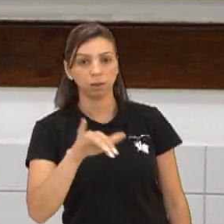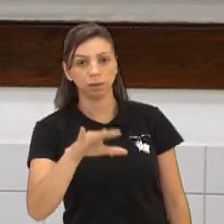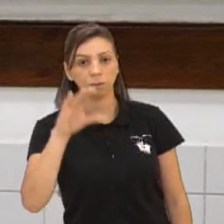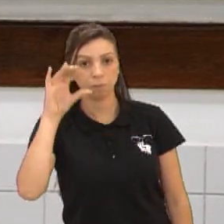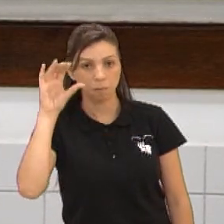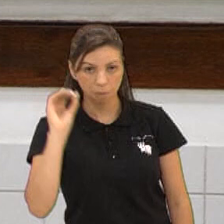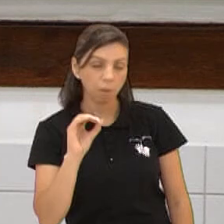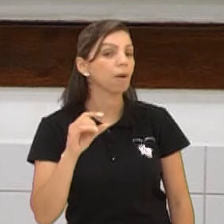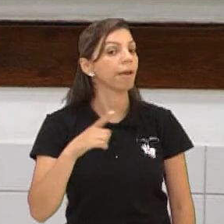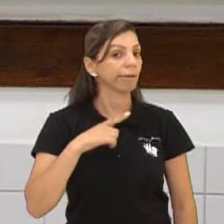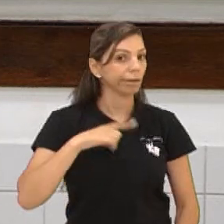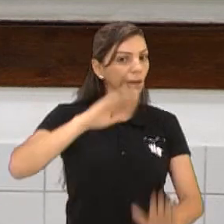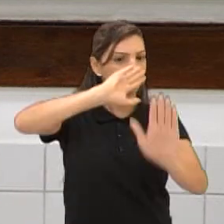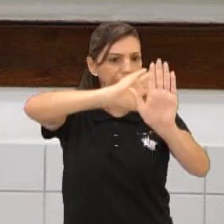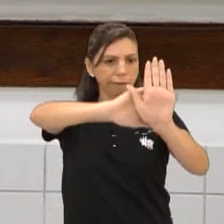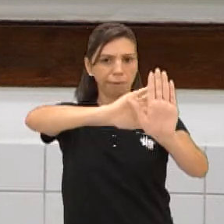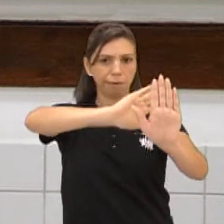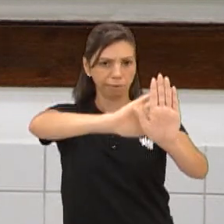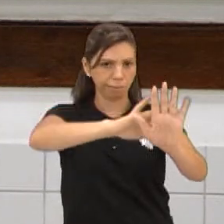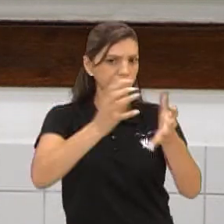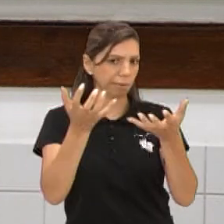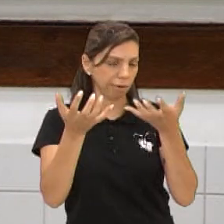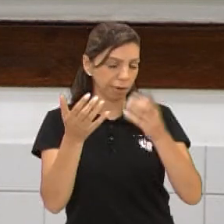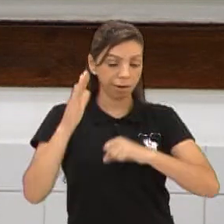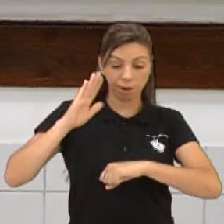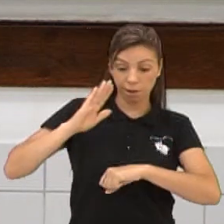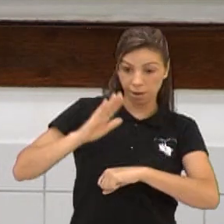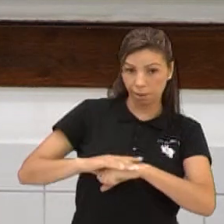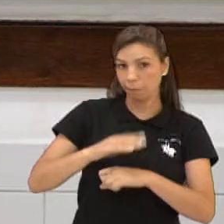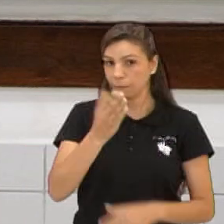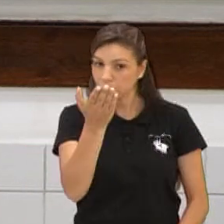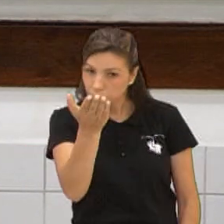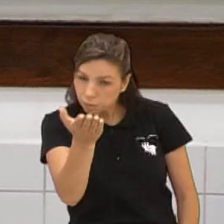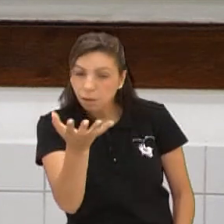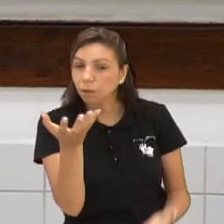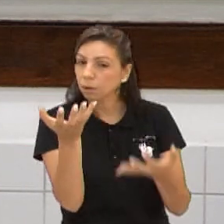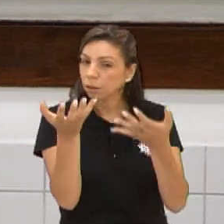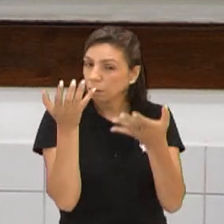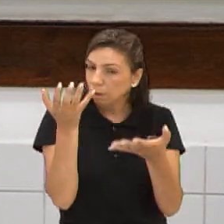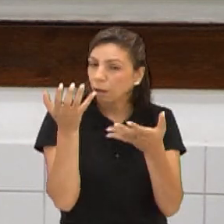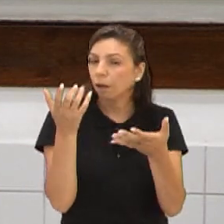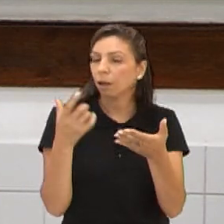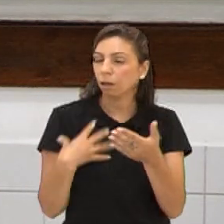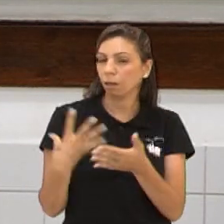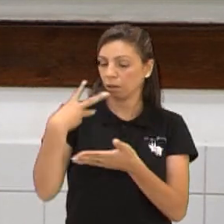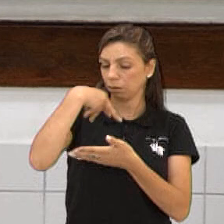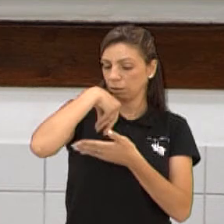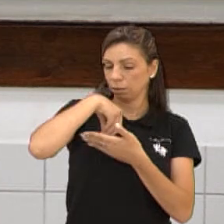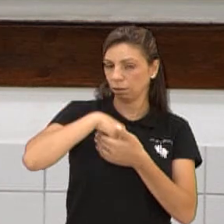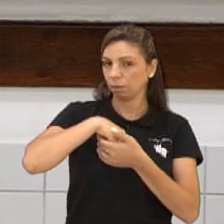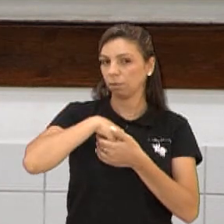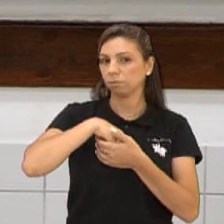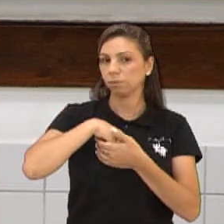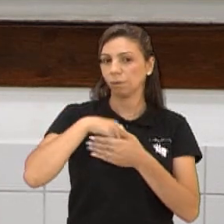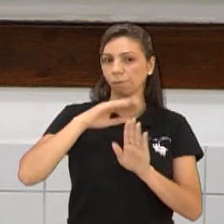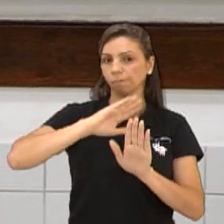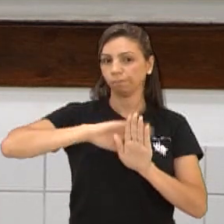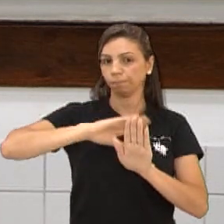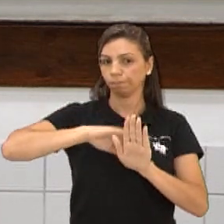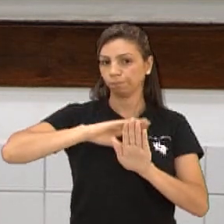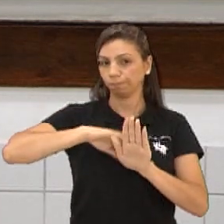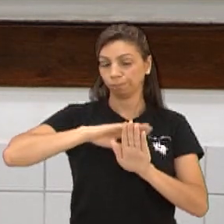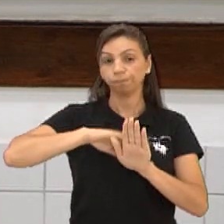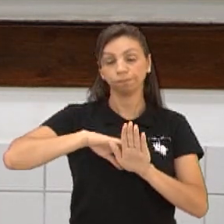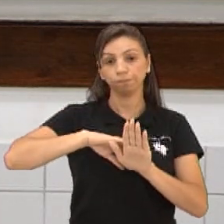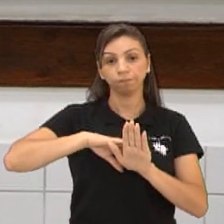intencionais quando você ou eu ou qualquer outra pessoa constrói um juízo inválido que de forma